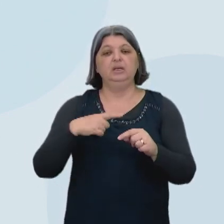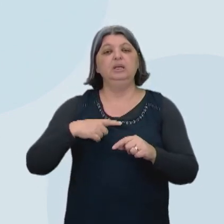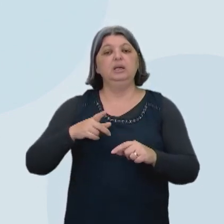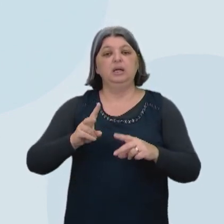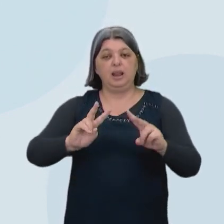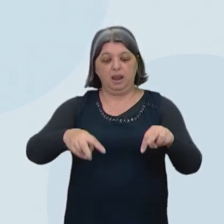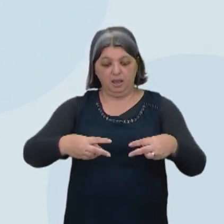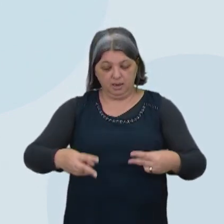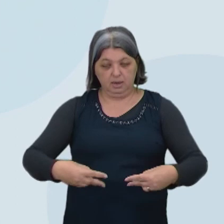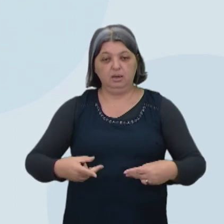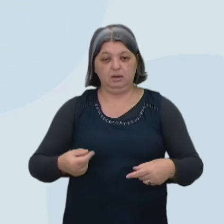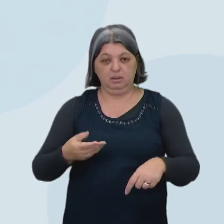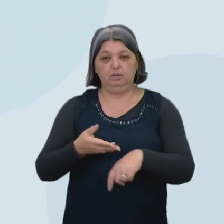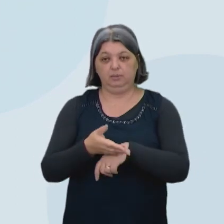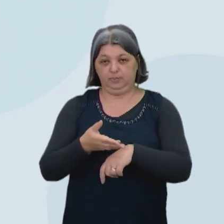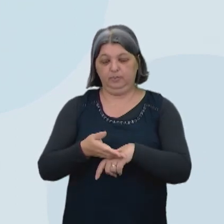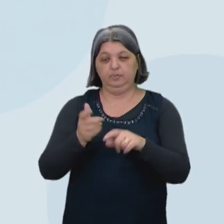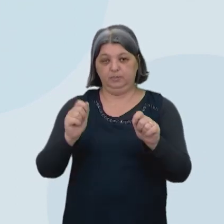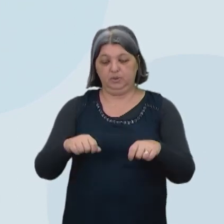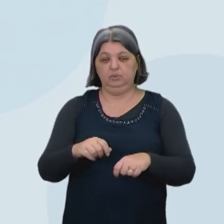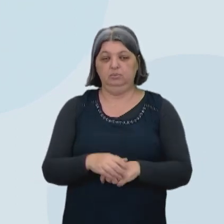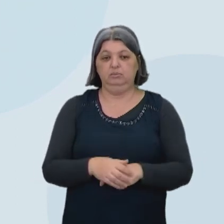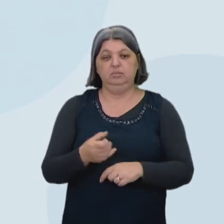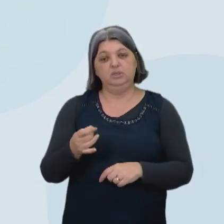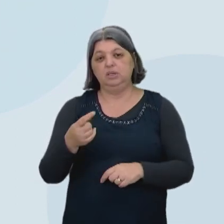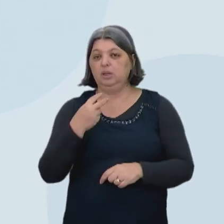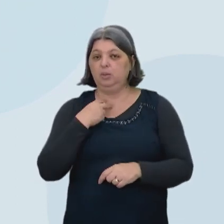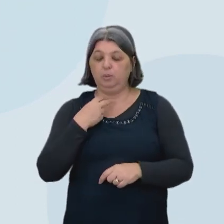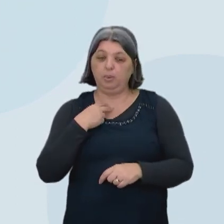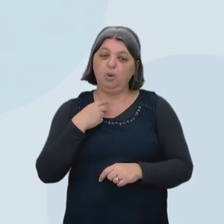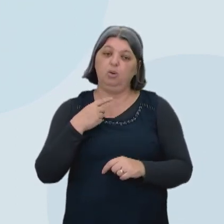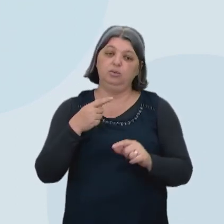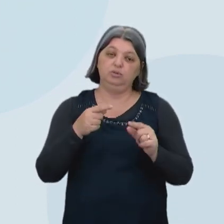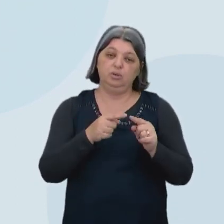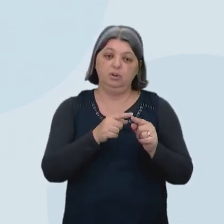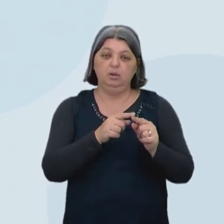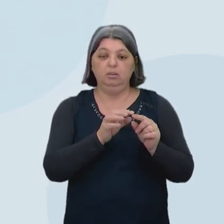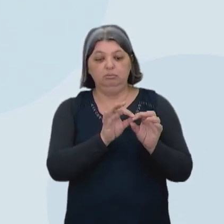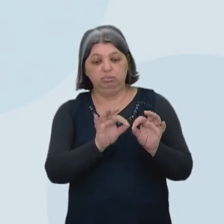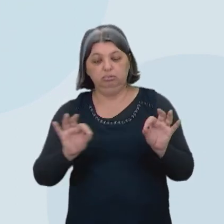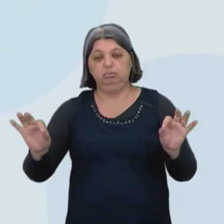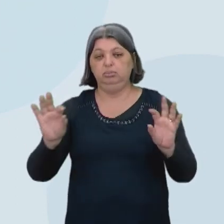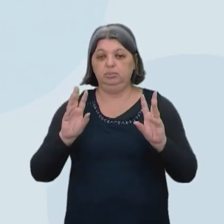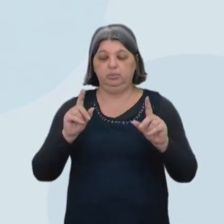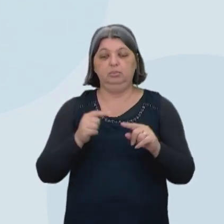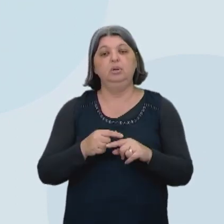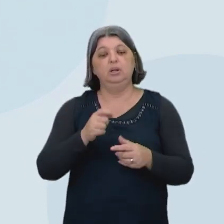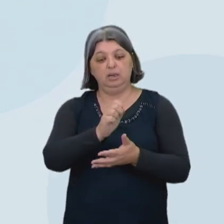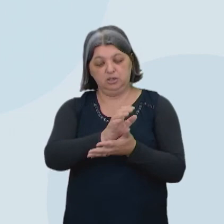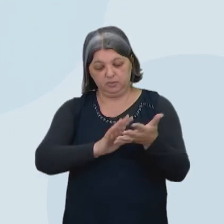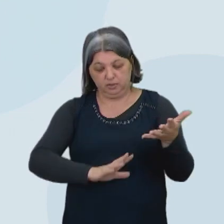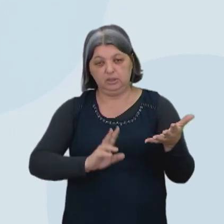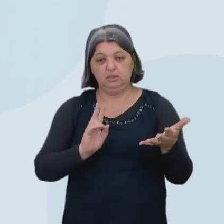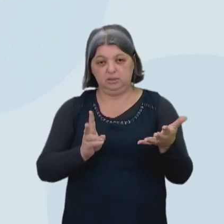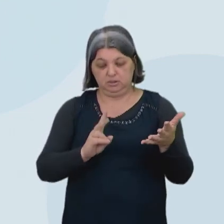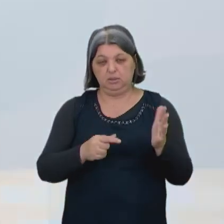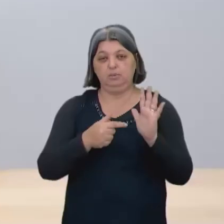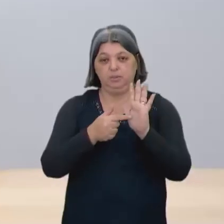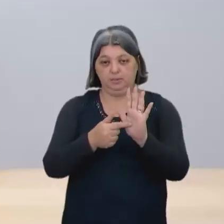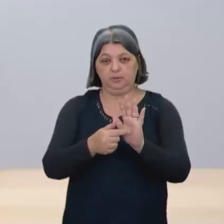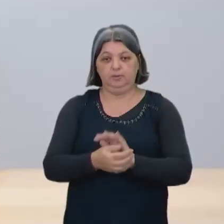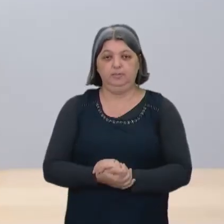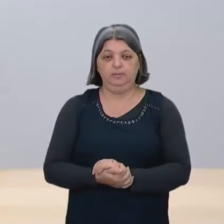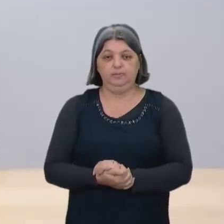vocês podem acessar, como aqueles que não foi possível passar na íntegra, e não se esquecer de fazer a tarefa que a gente posta sempre para vocês. Eu